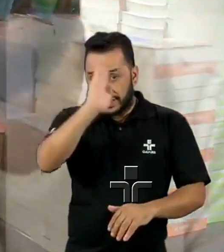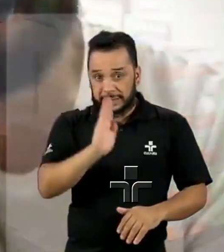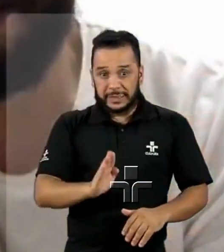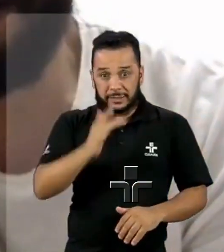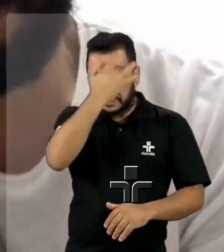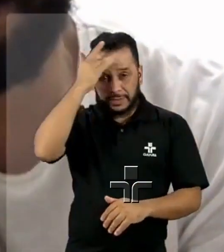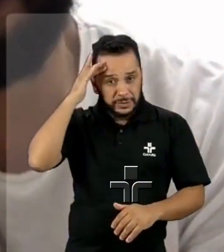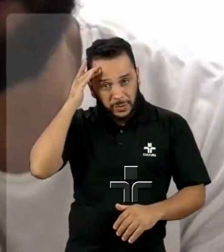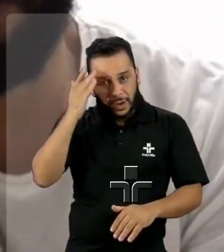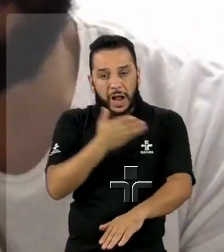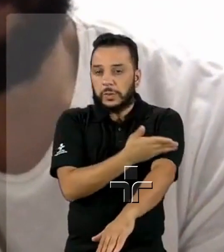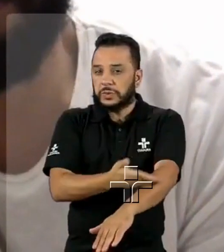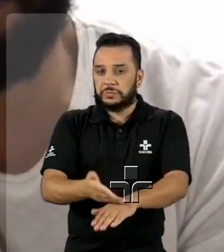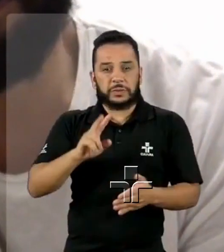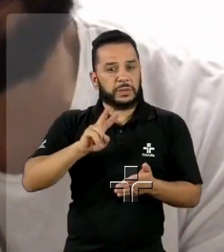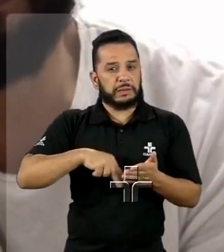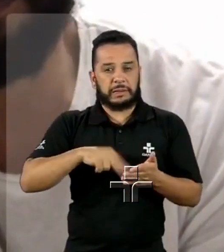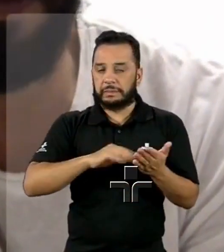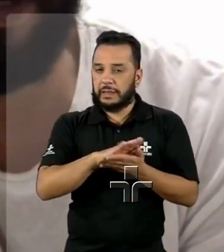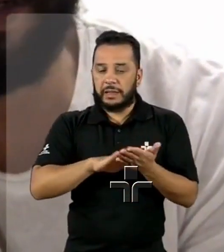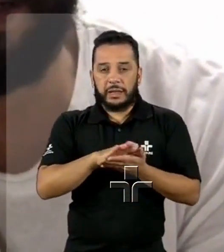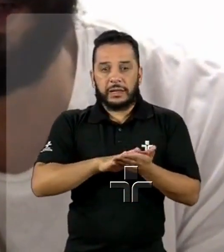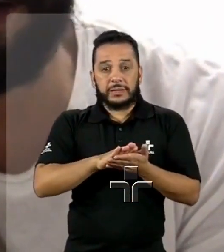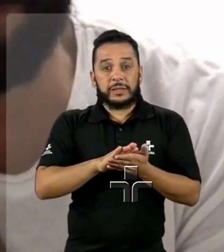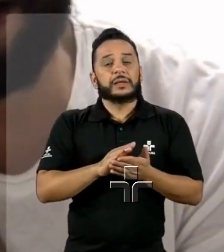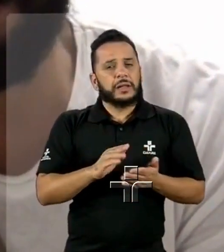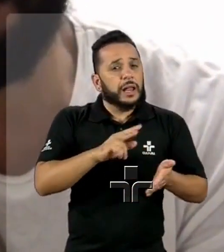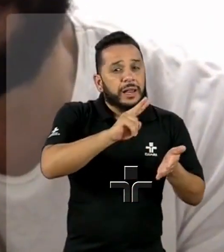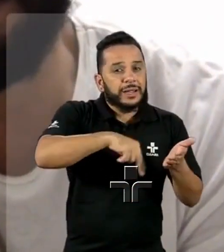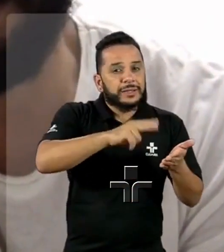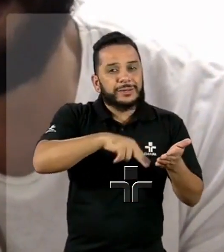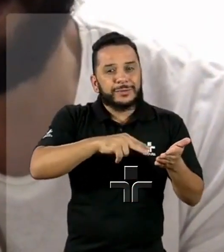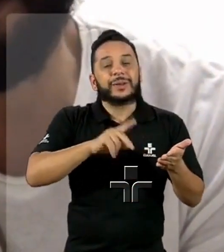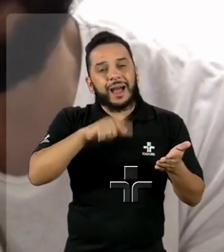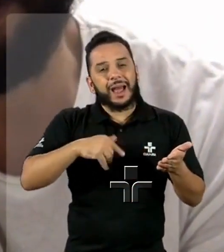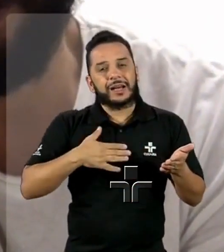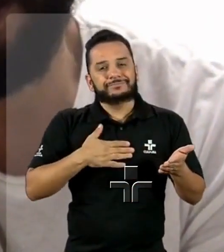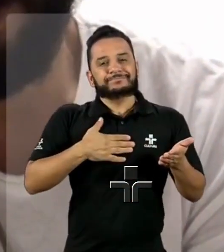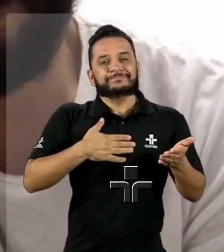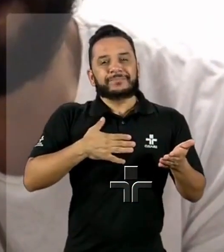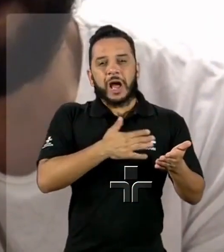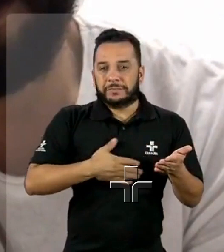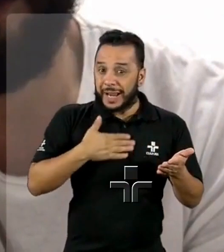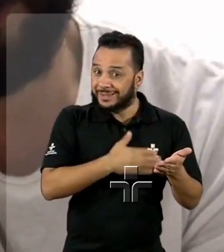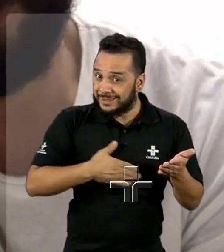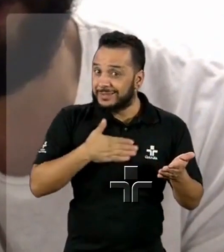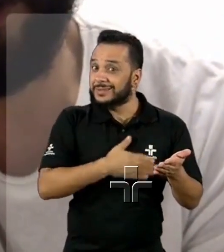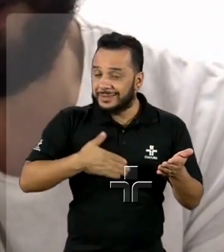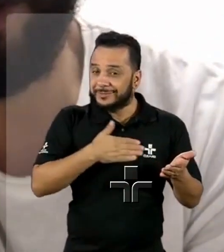país ter a leitura como uma das atividades de prazer ou de